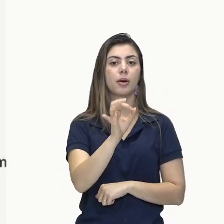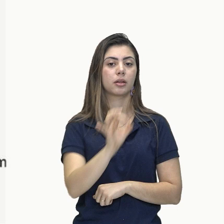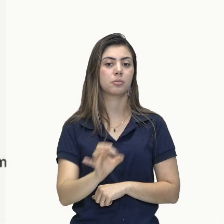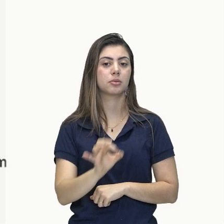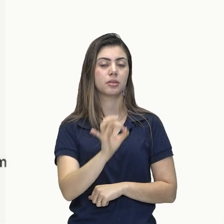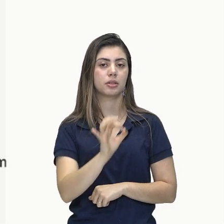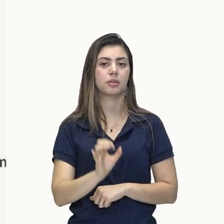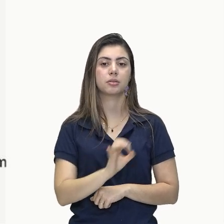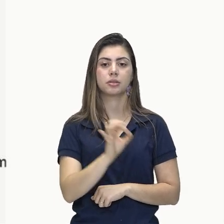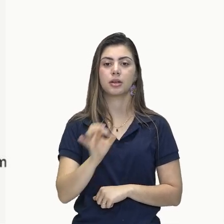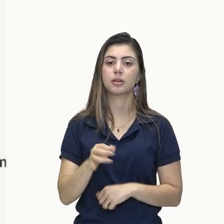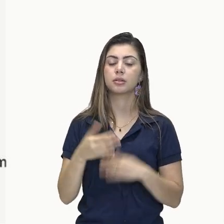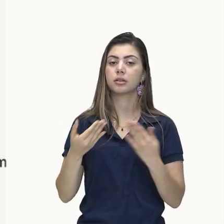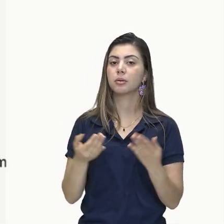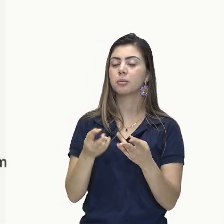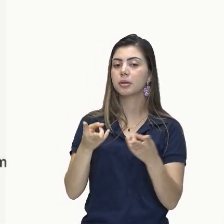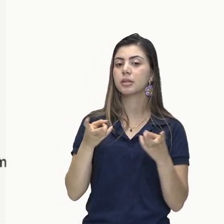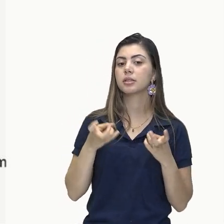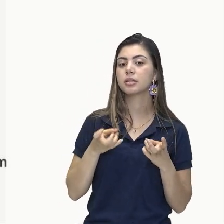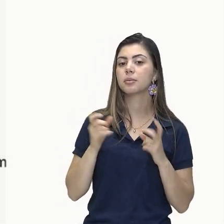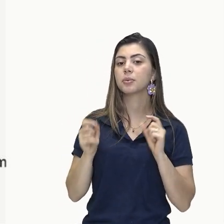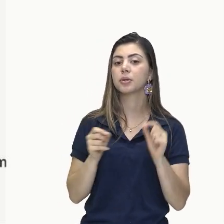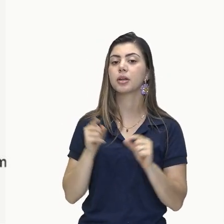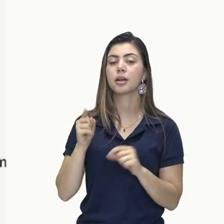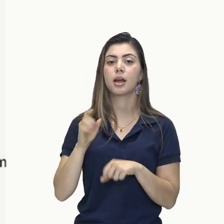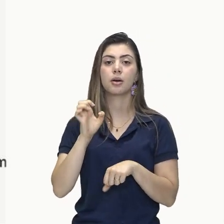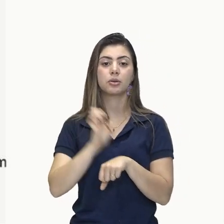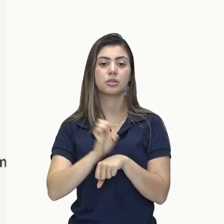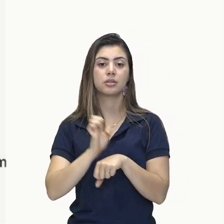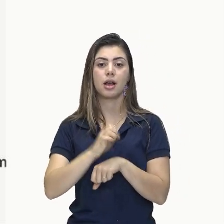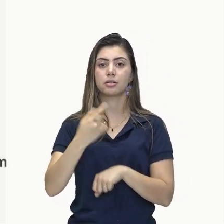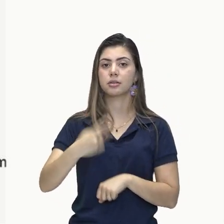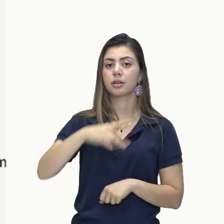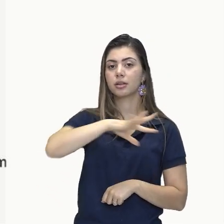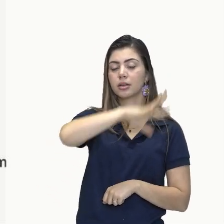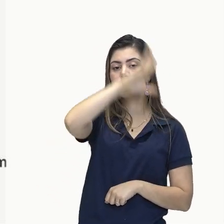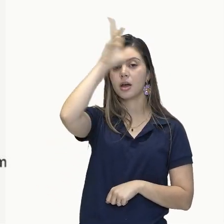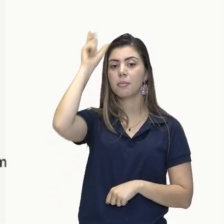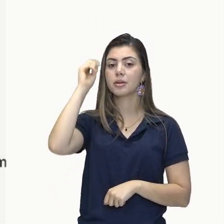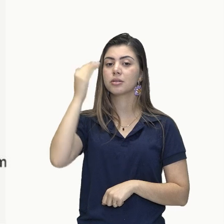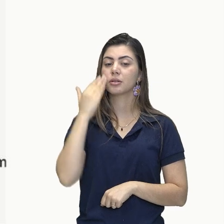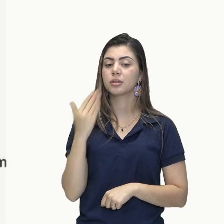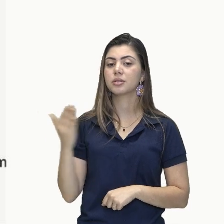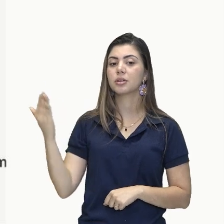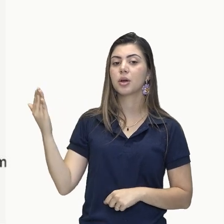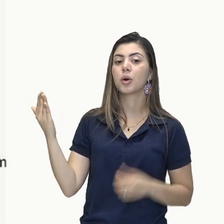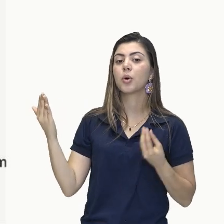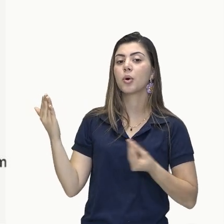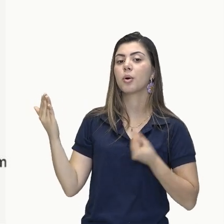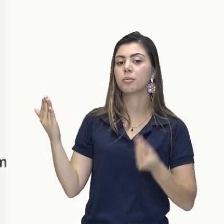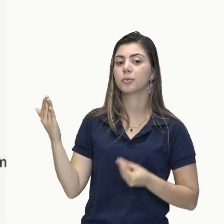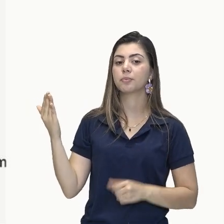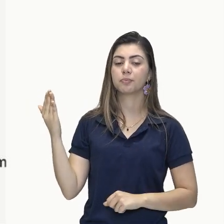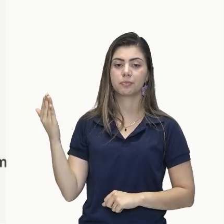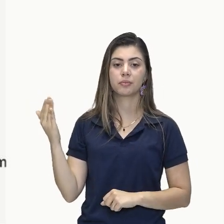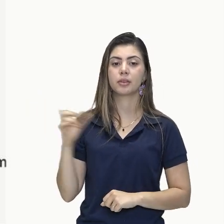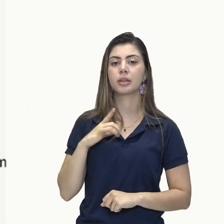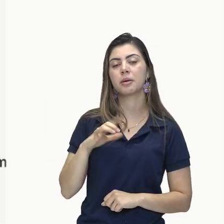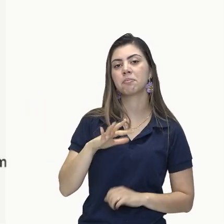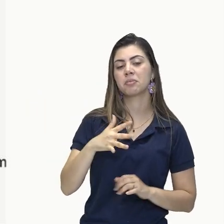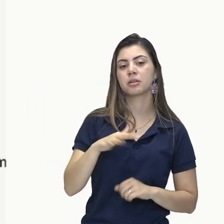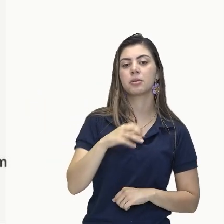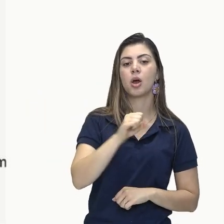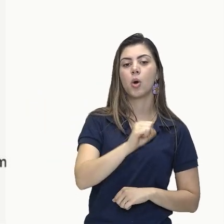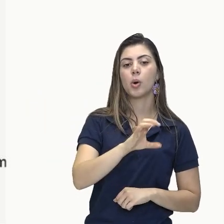69,4%. Observem que o estado do Amazonas, ele está aqui, nessa escala, entre 80%